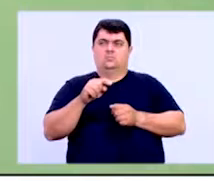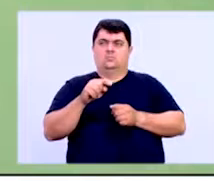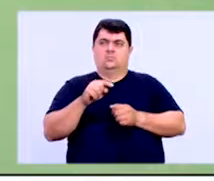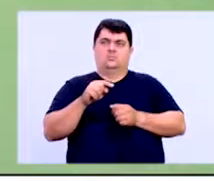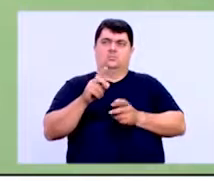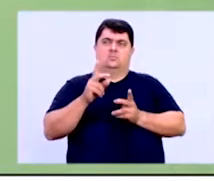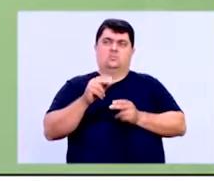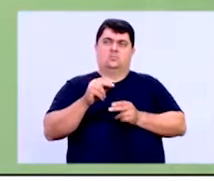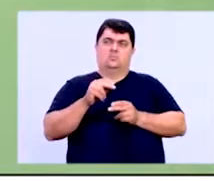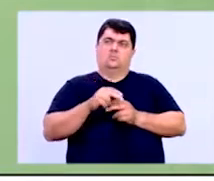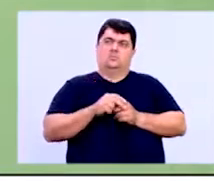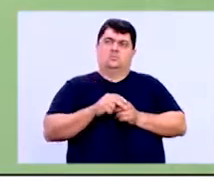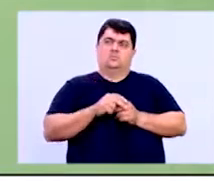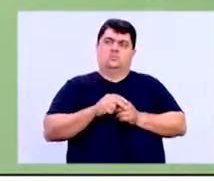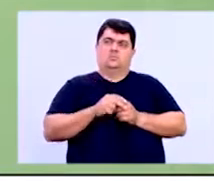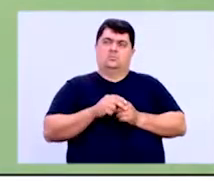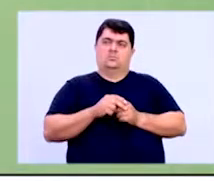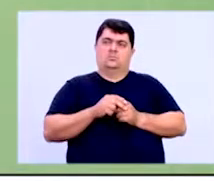5 mil.